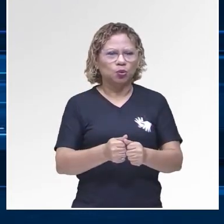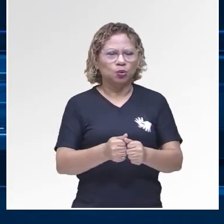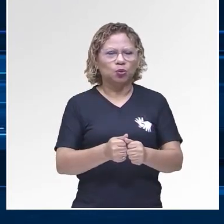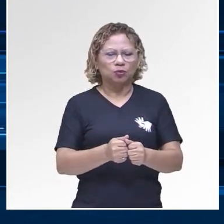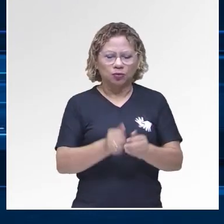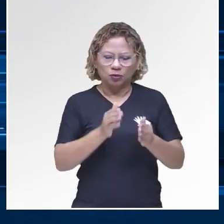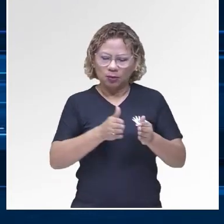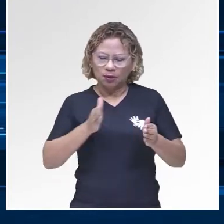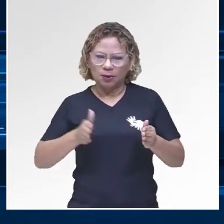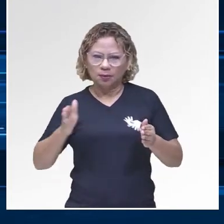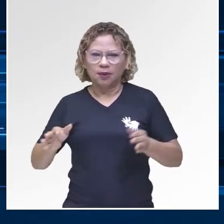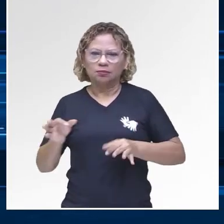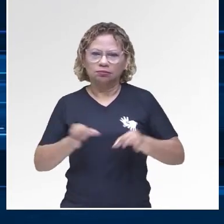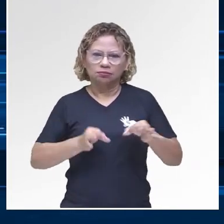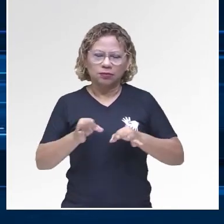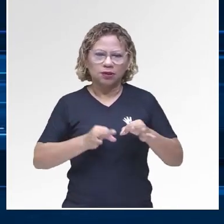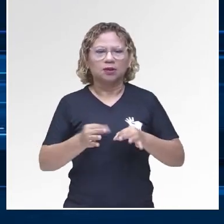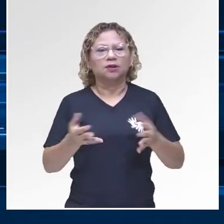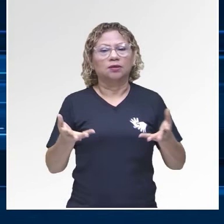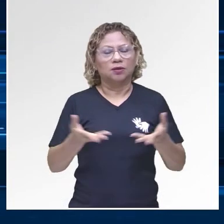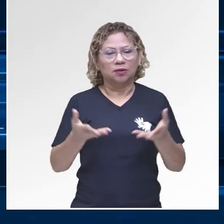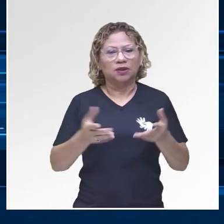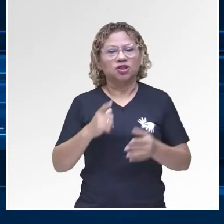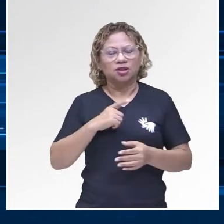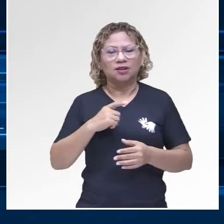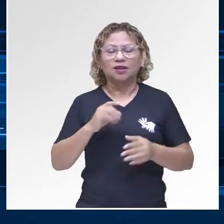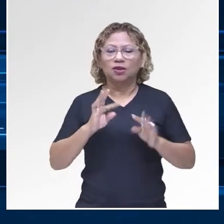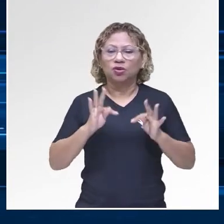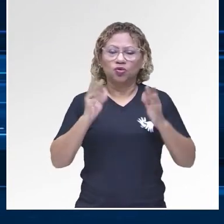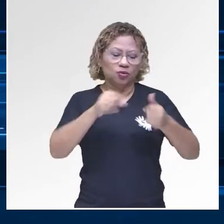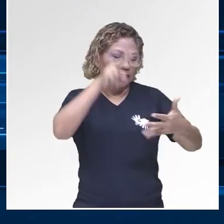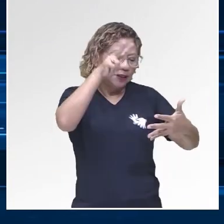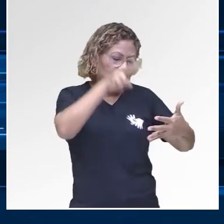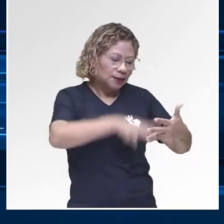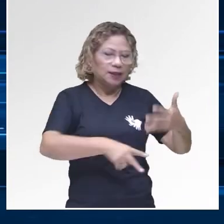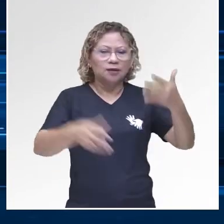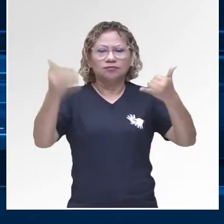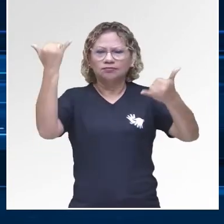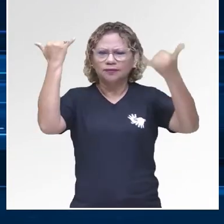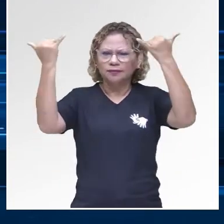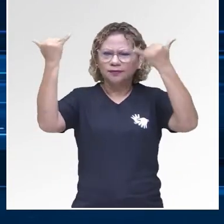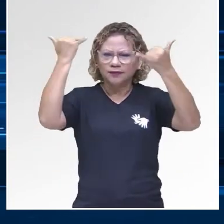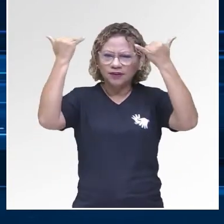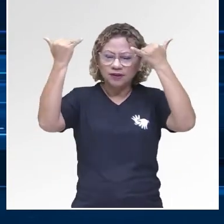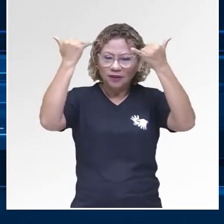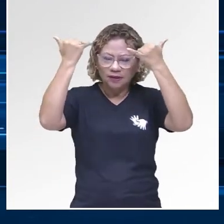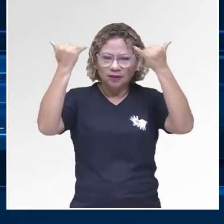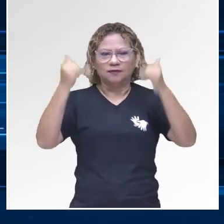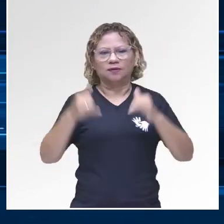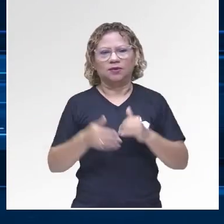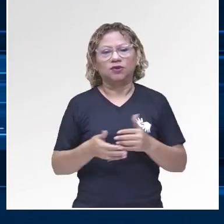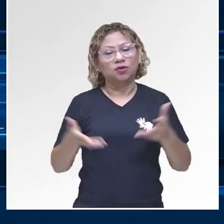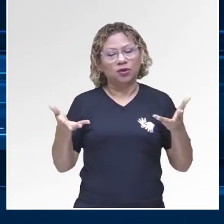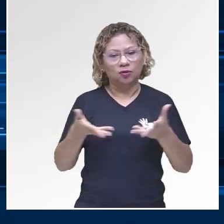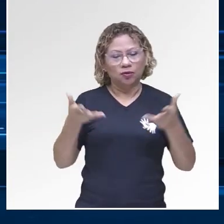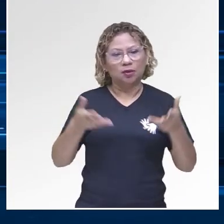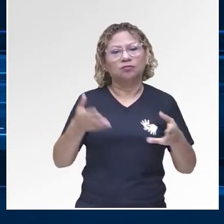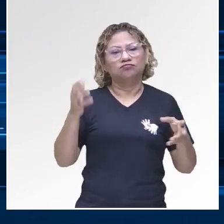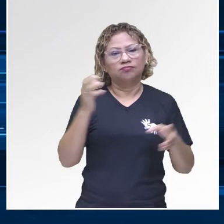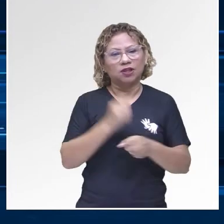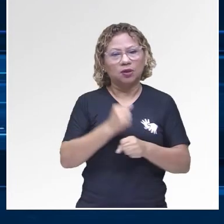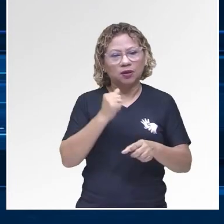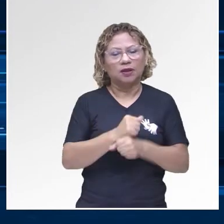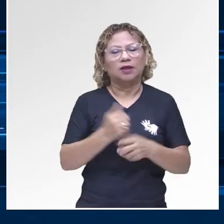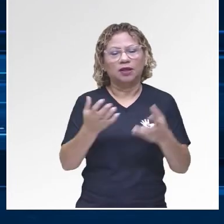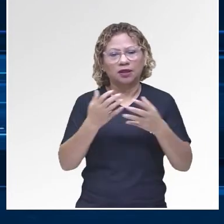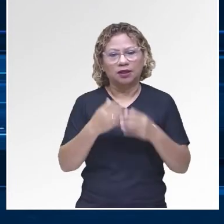Pessoal, nós já temos todas as informações necessárias aqui no problema. Calcule o 16º